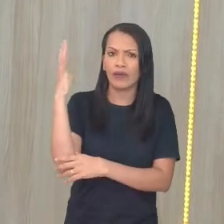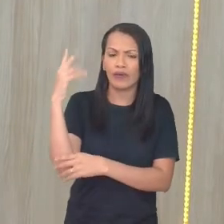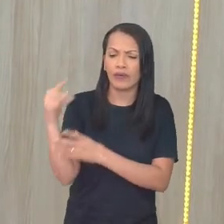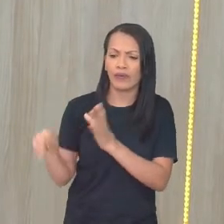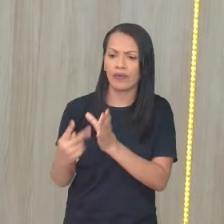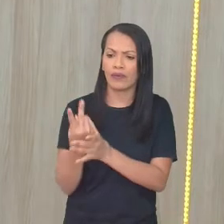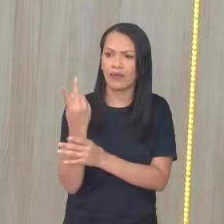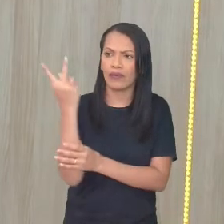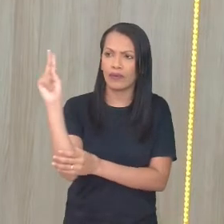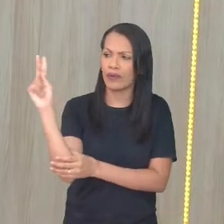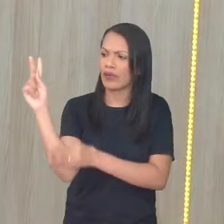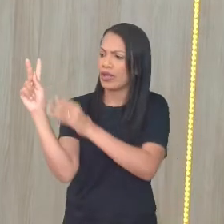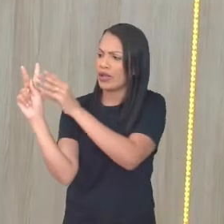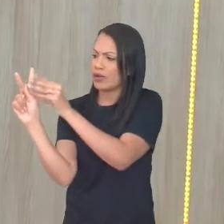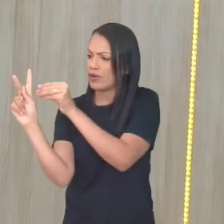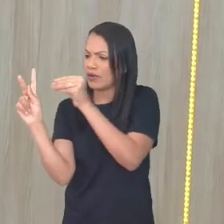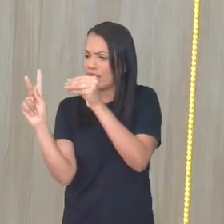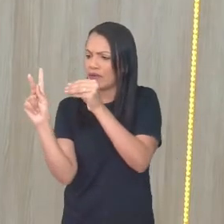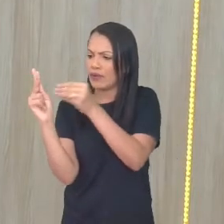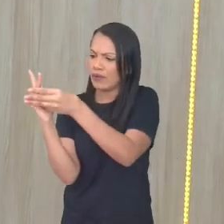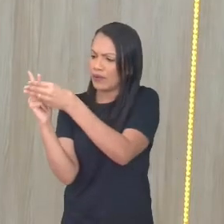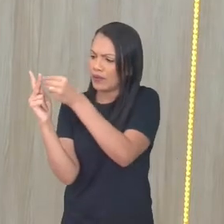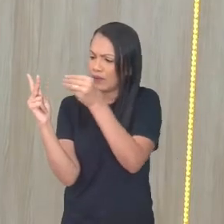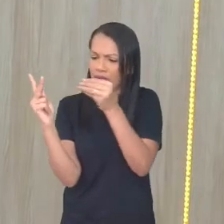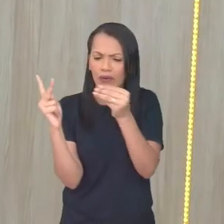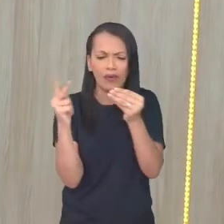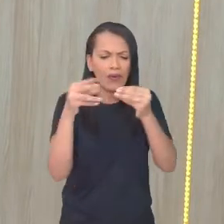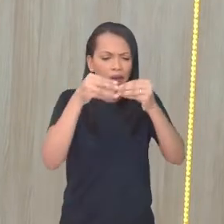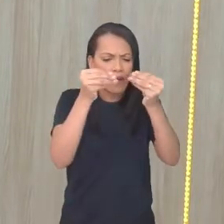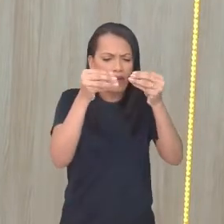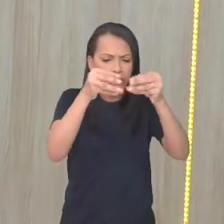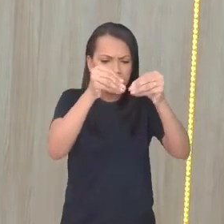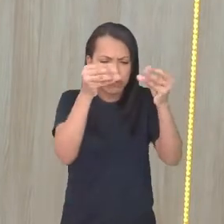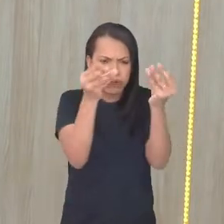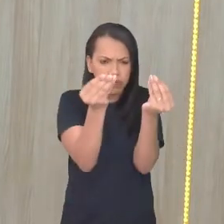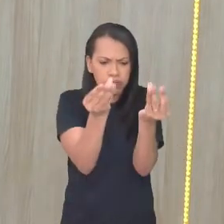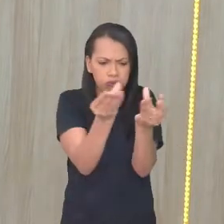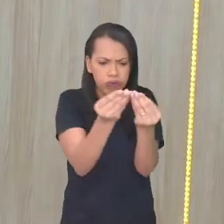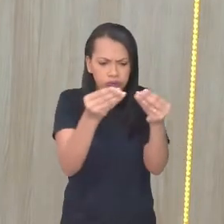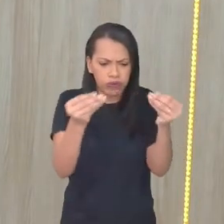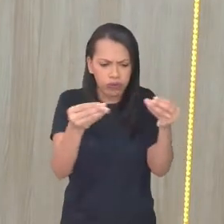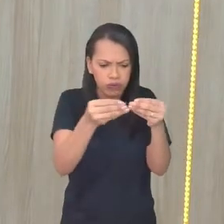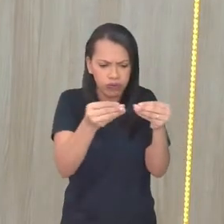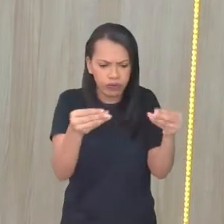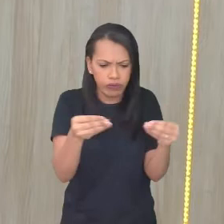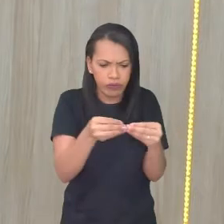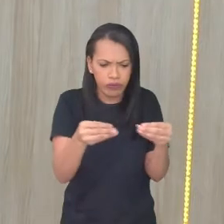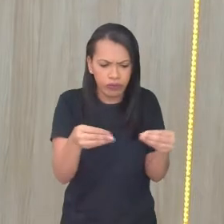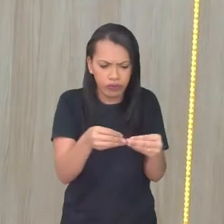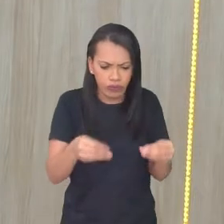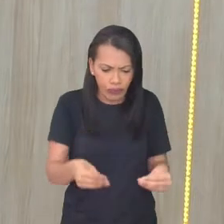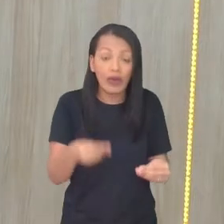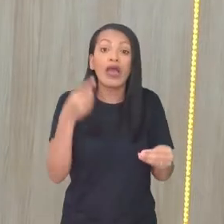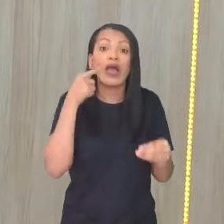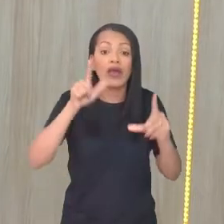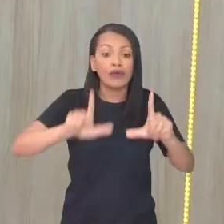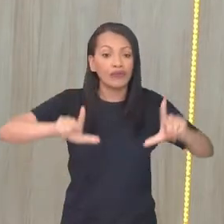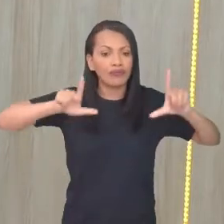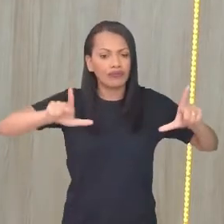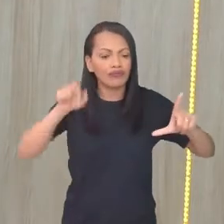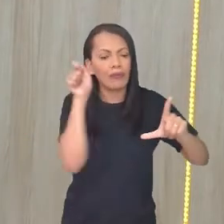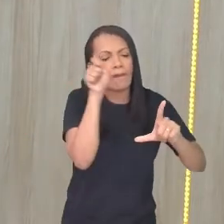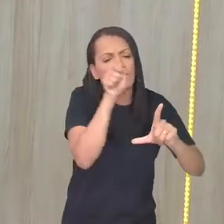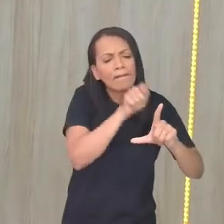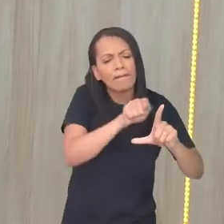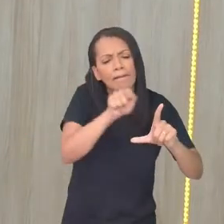Nilo e a partir dela eles fabricavam um papel, certo? O papel de papiro, né? E escreviam ali